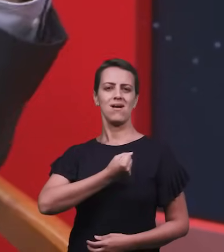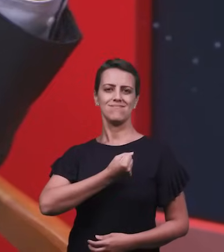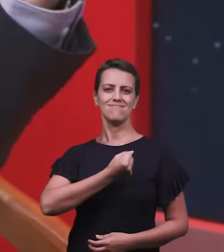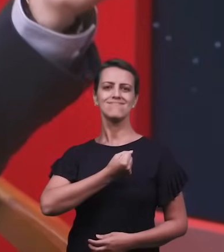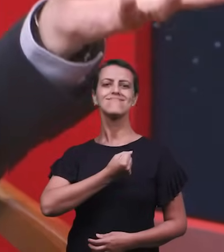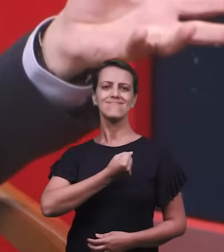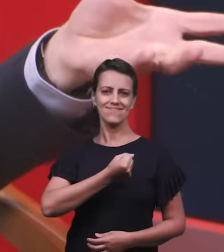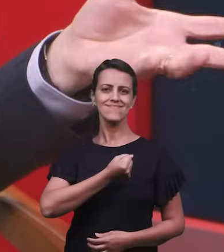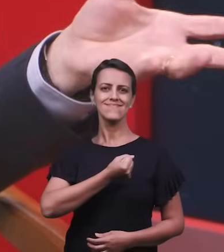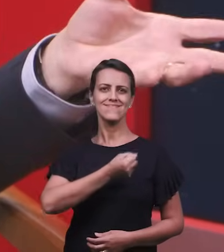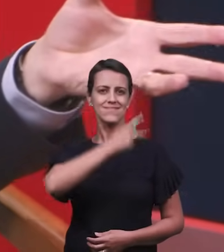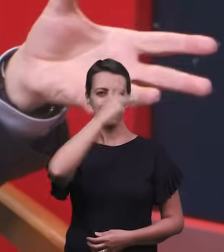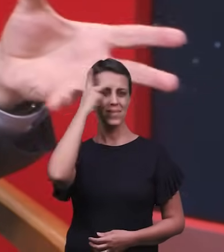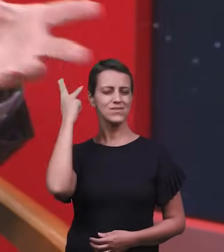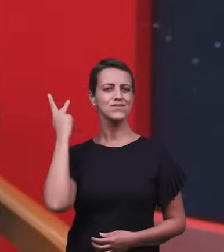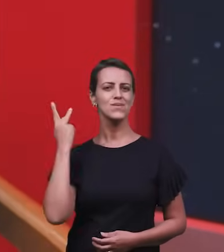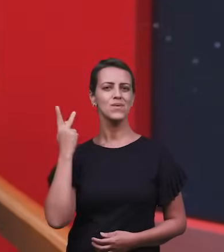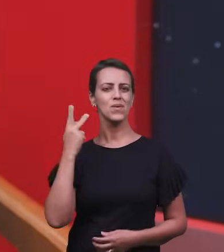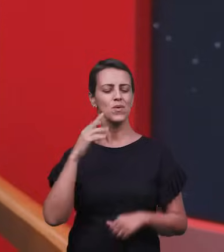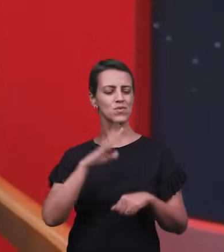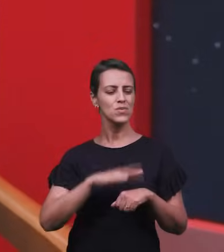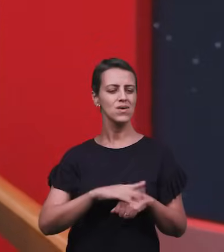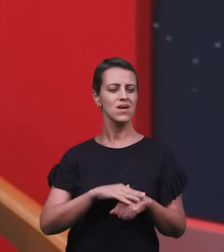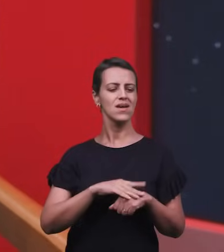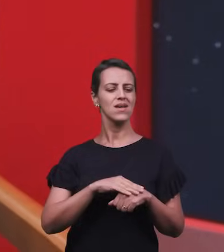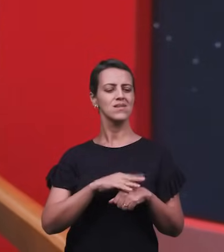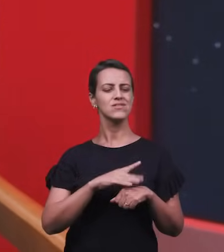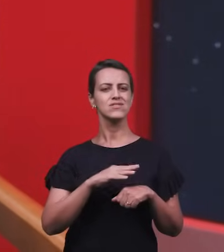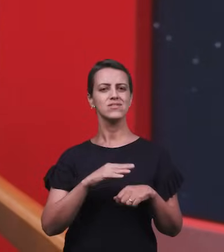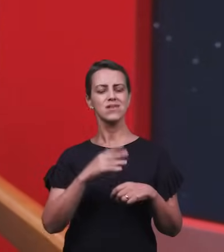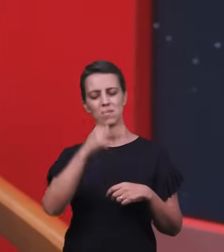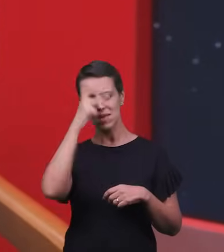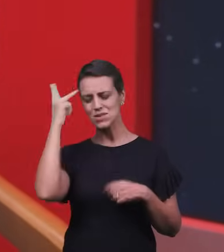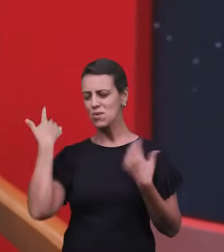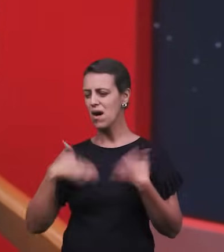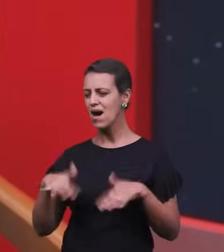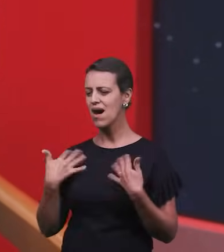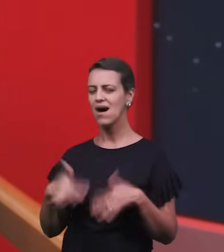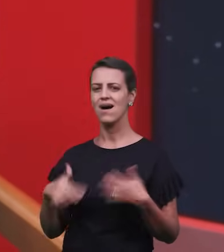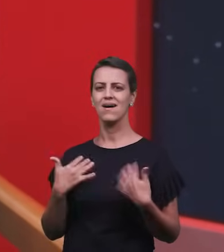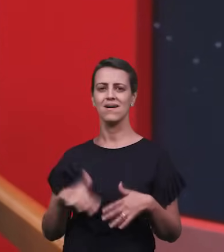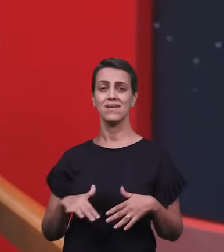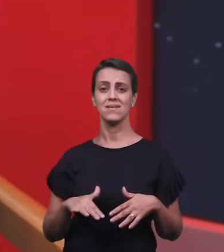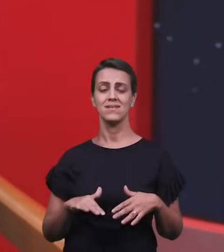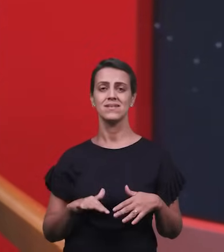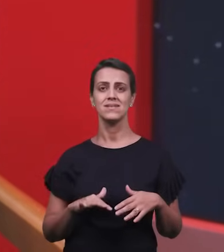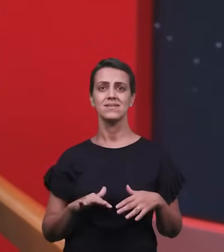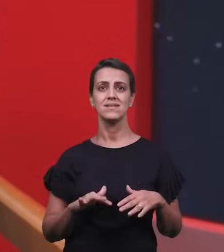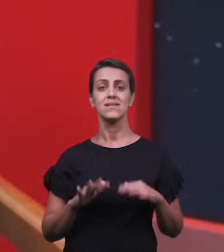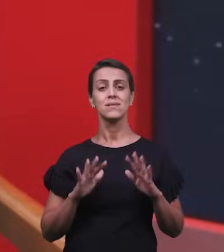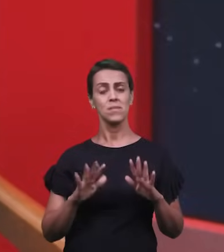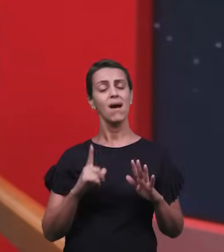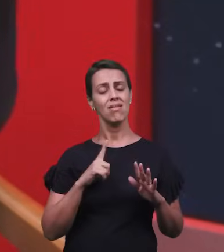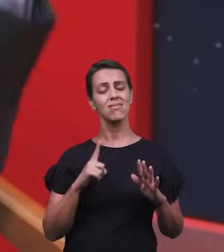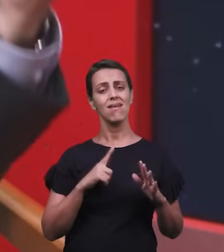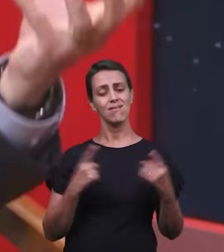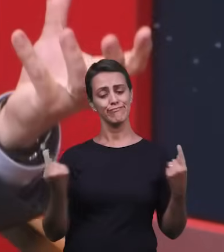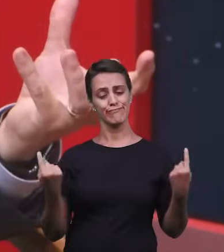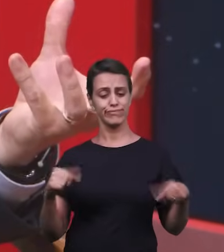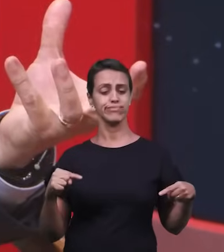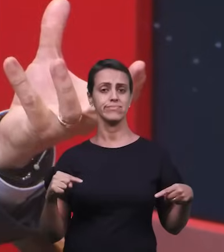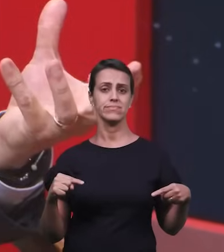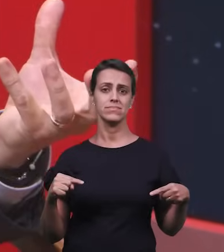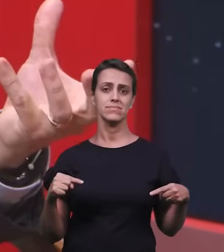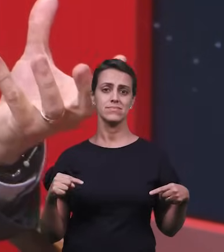estava perdido. Ele veio para os doentes, os aflitos. Mas existe a